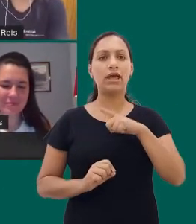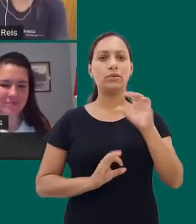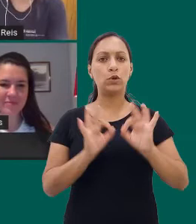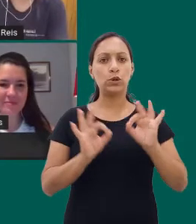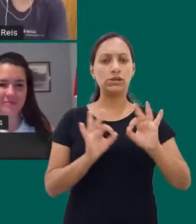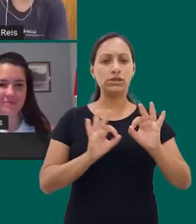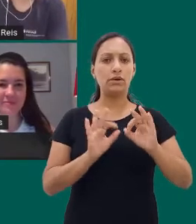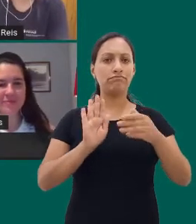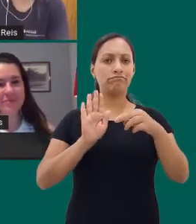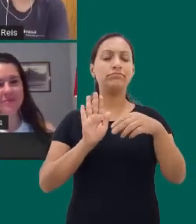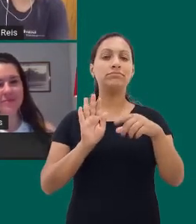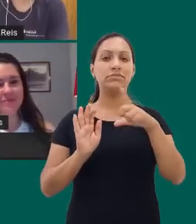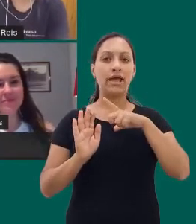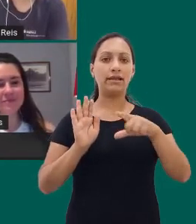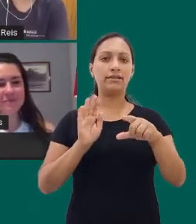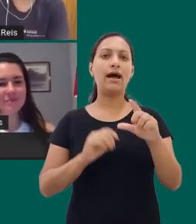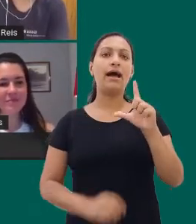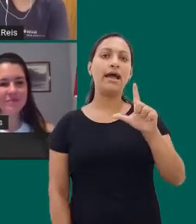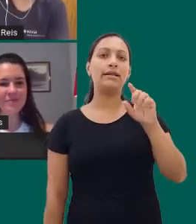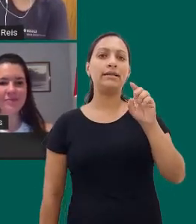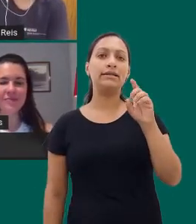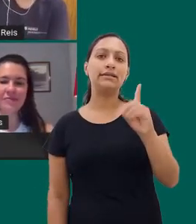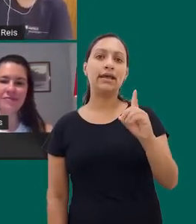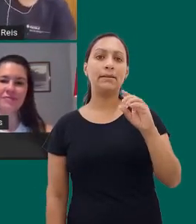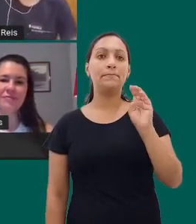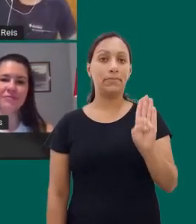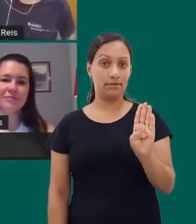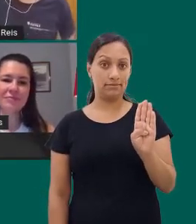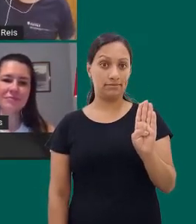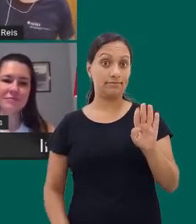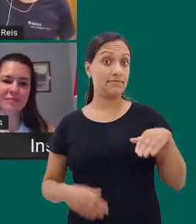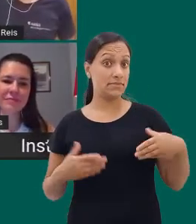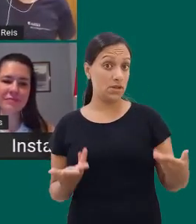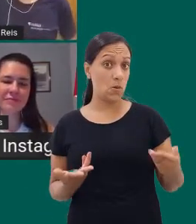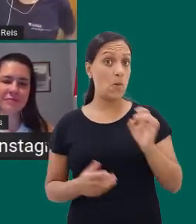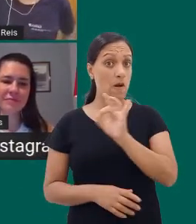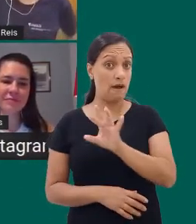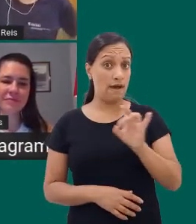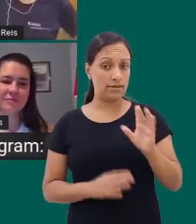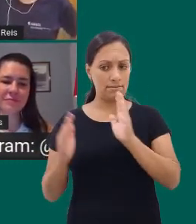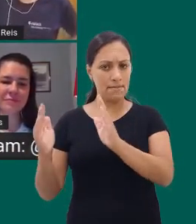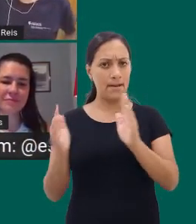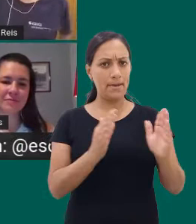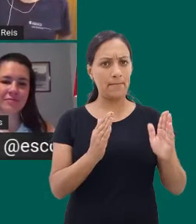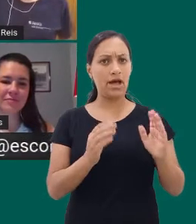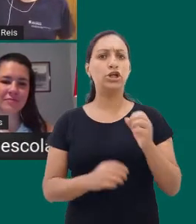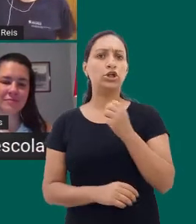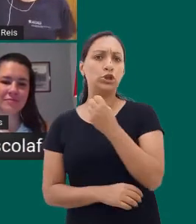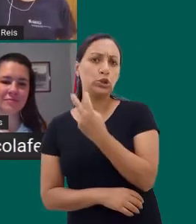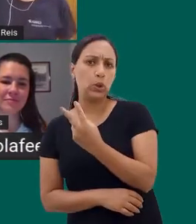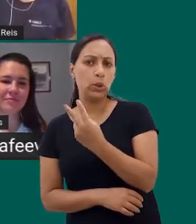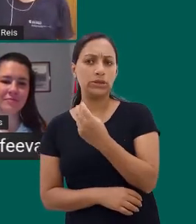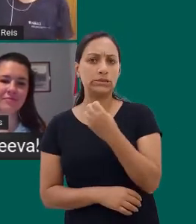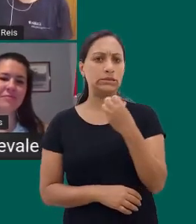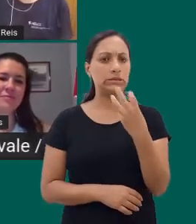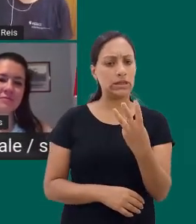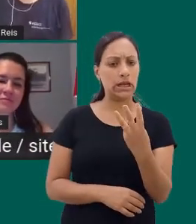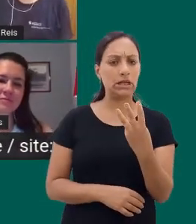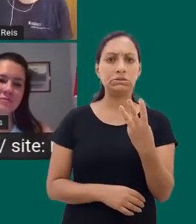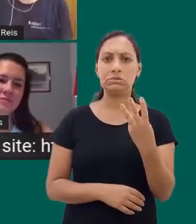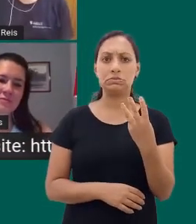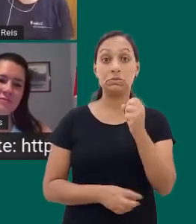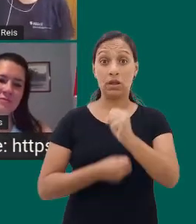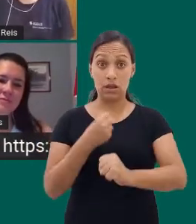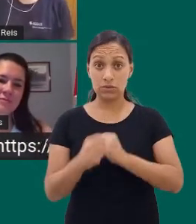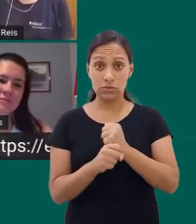prevista na LDB, né? Então, cada ciclo, ele é composto de 2 a 3 anos, Ou seja,